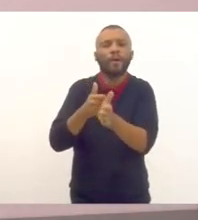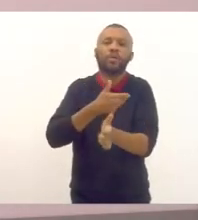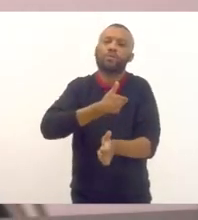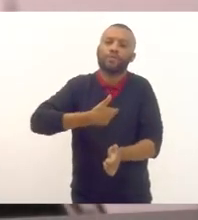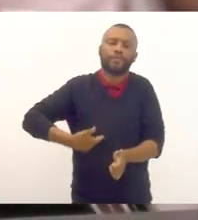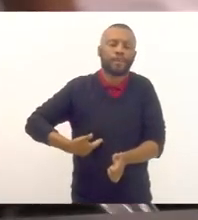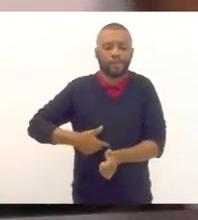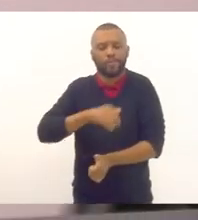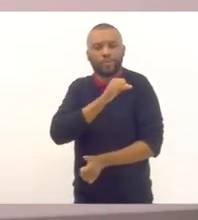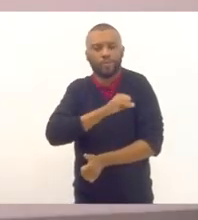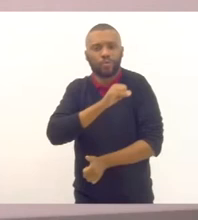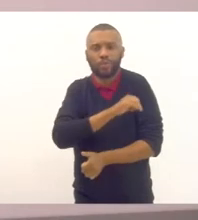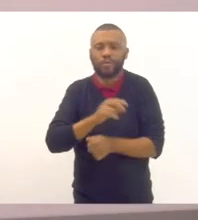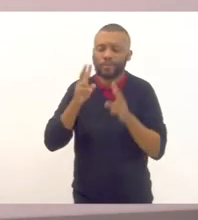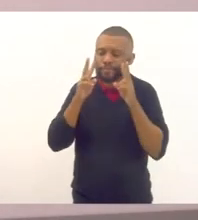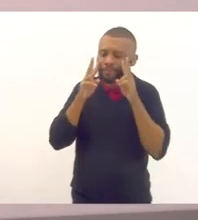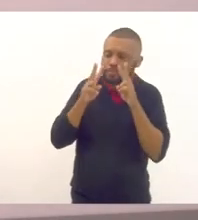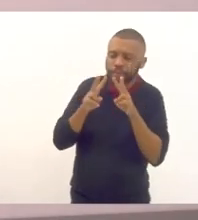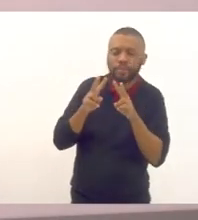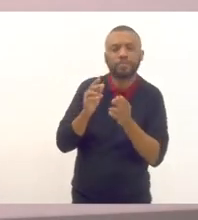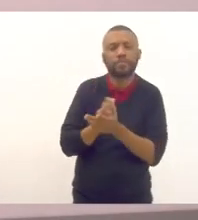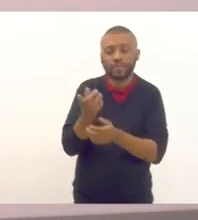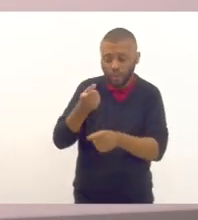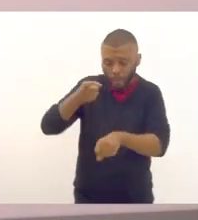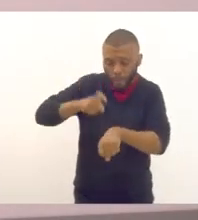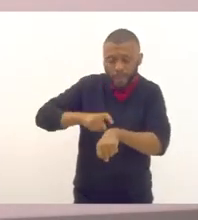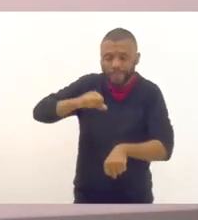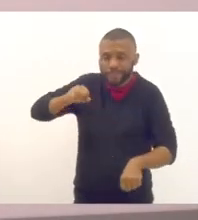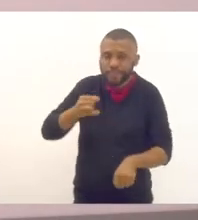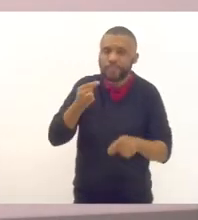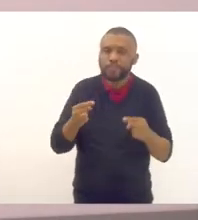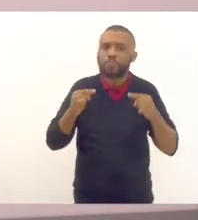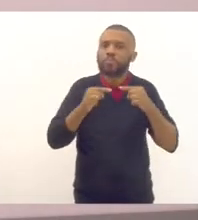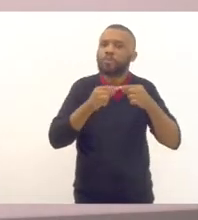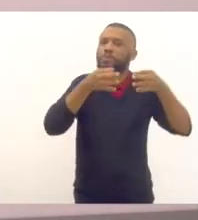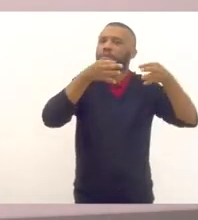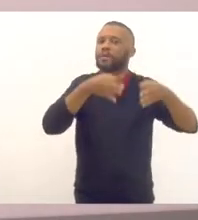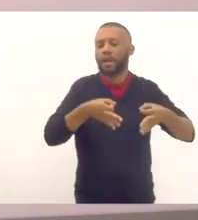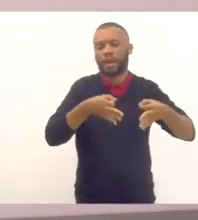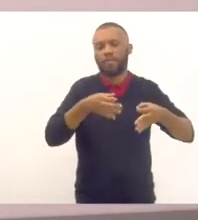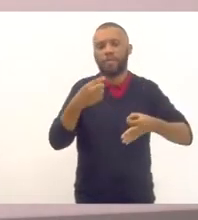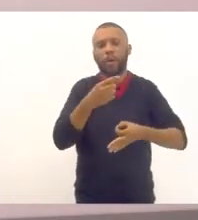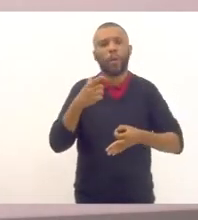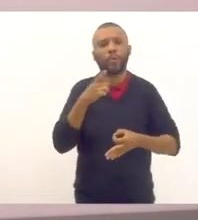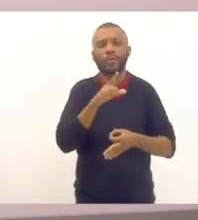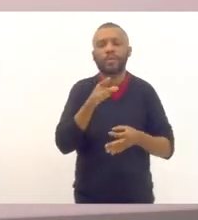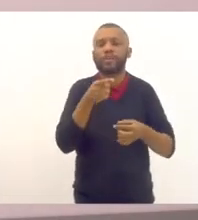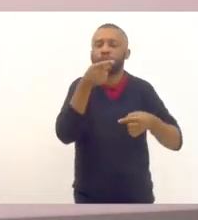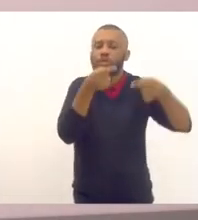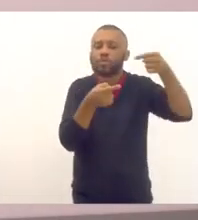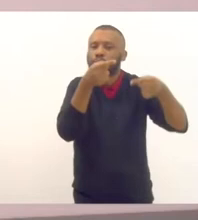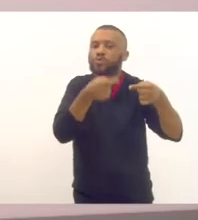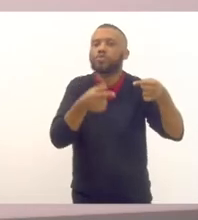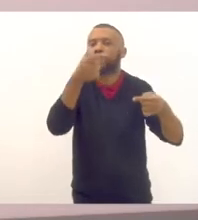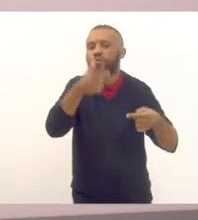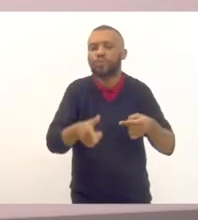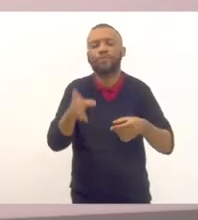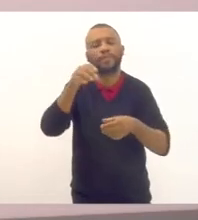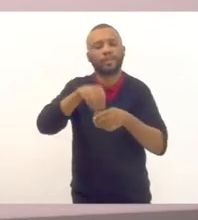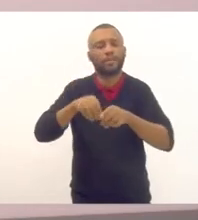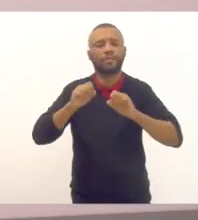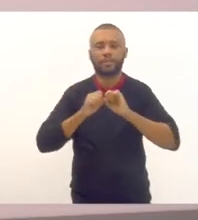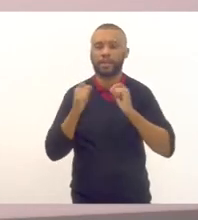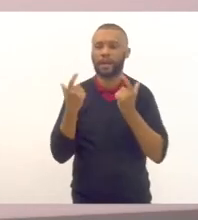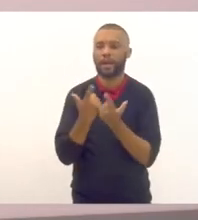estado. Então, eu acho que esse é o momento propício, o momento certo para a gente voltar a discutir esse assunto aqui na Alerj e